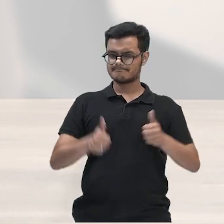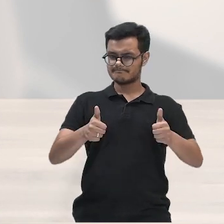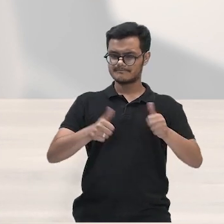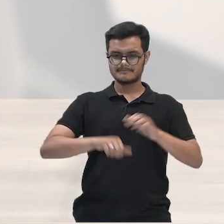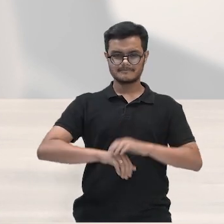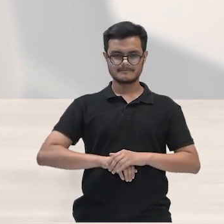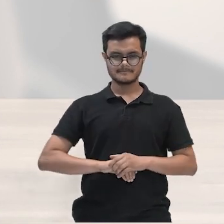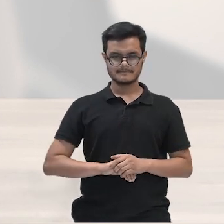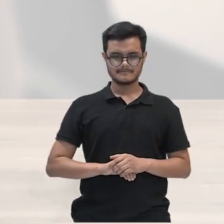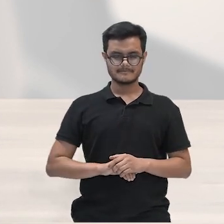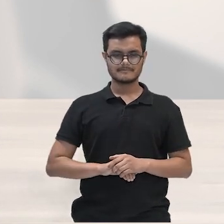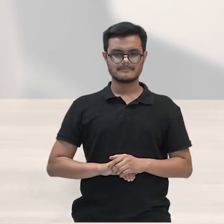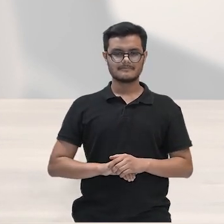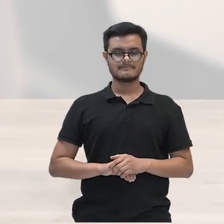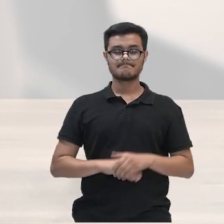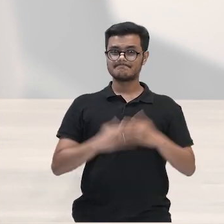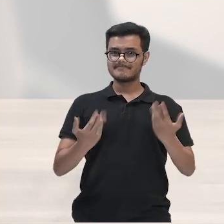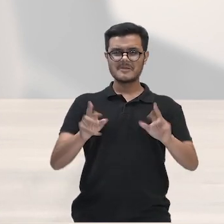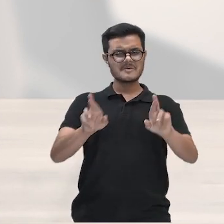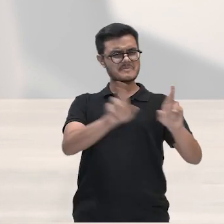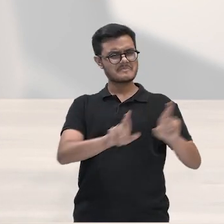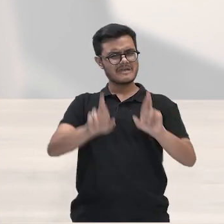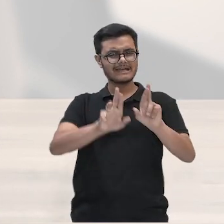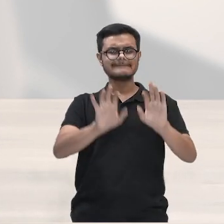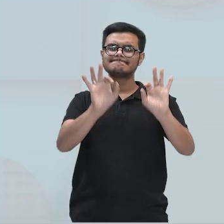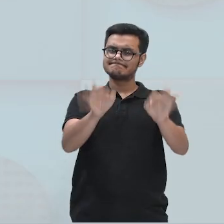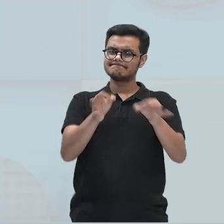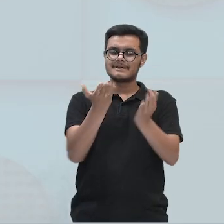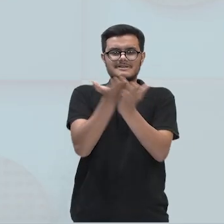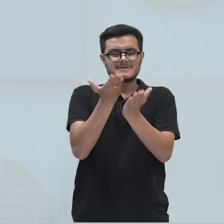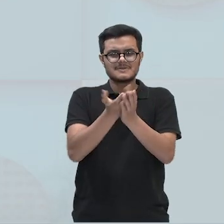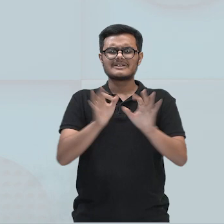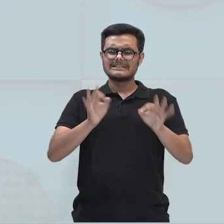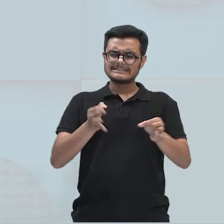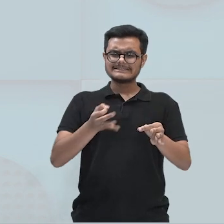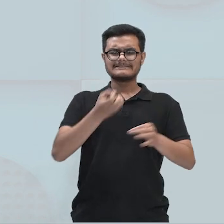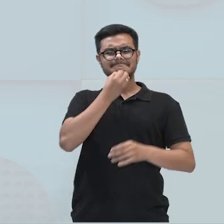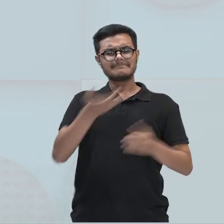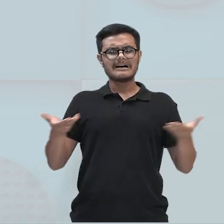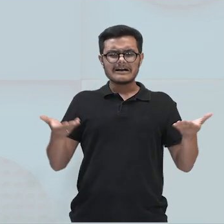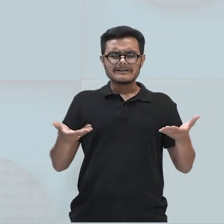Right? Então, espero que vocês tenham acompanhado bem a nossa aula de